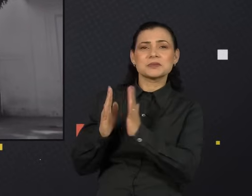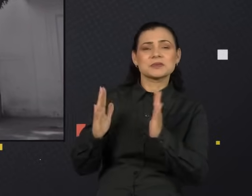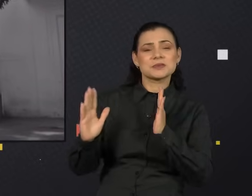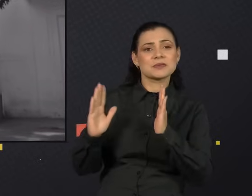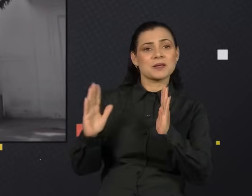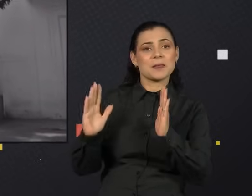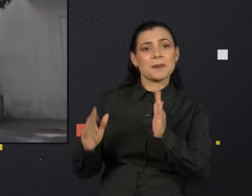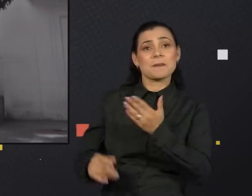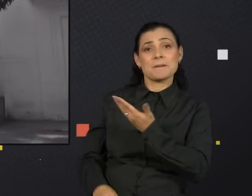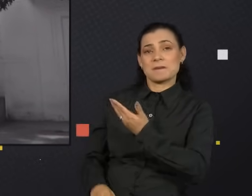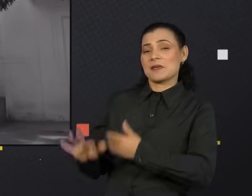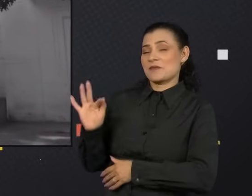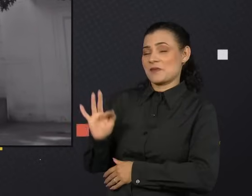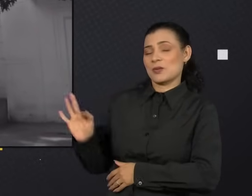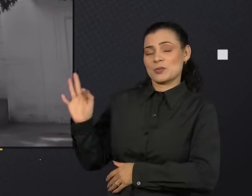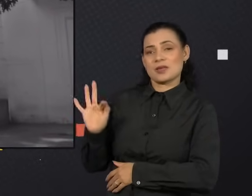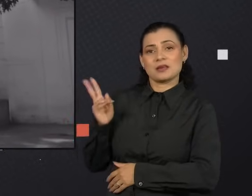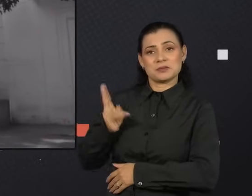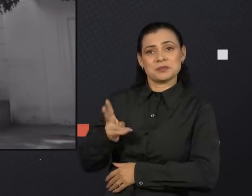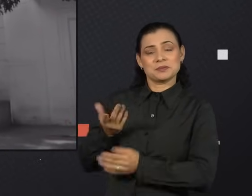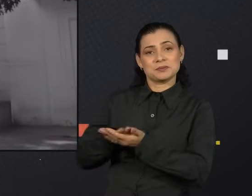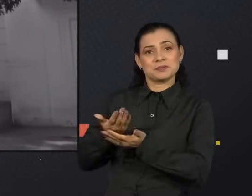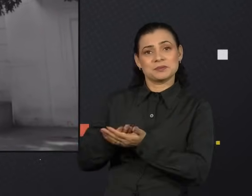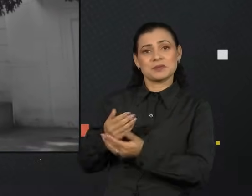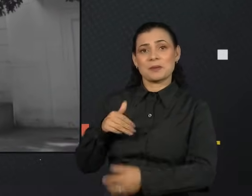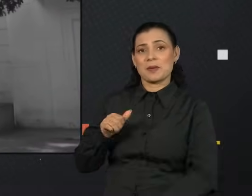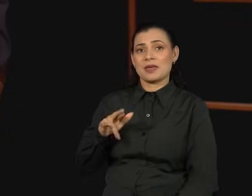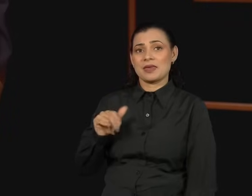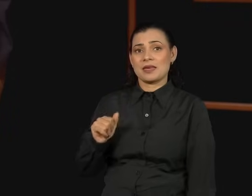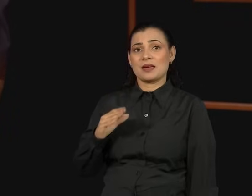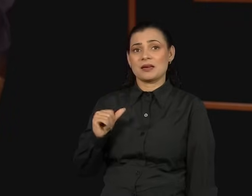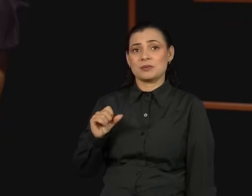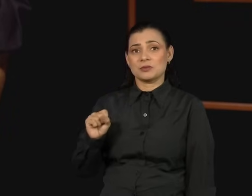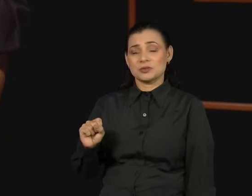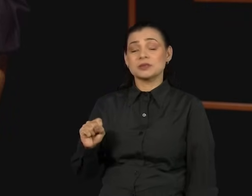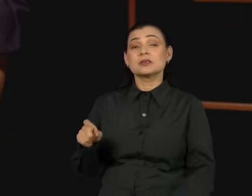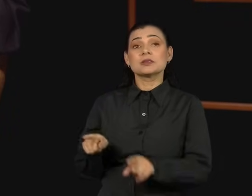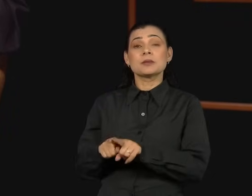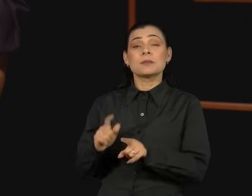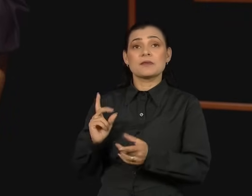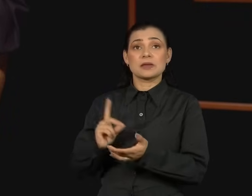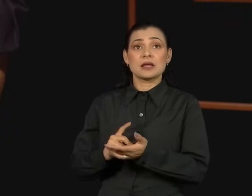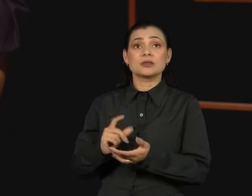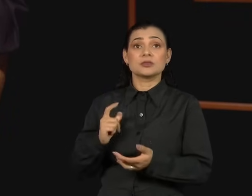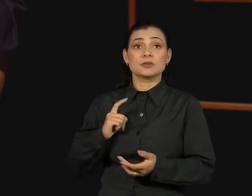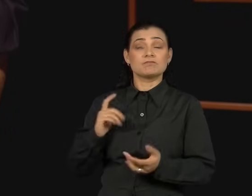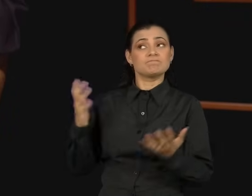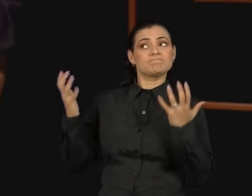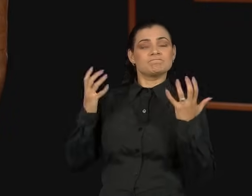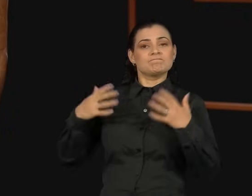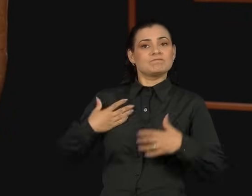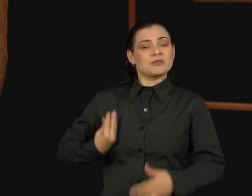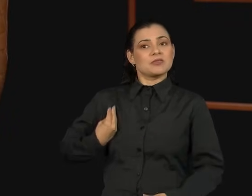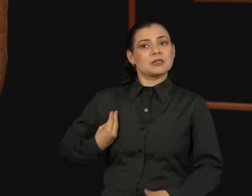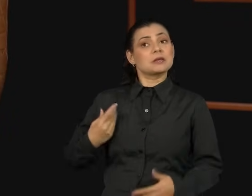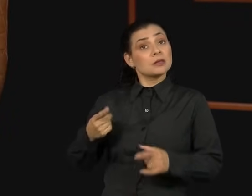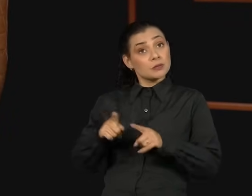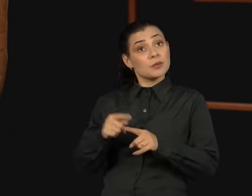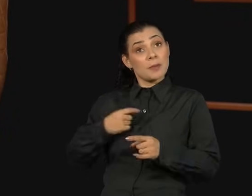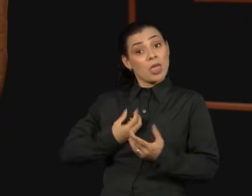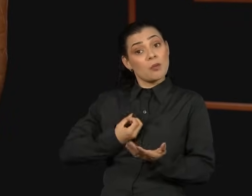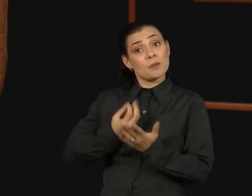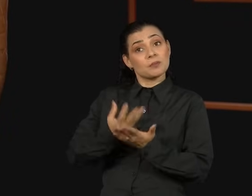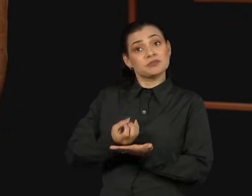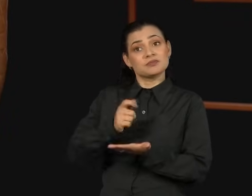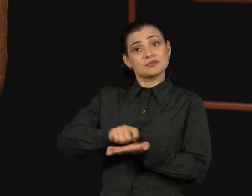da faculdade da Rua Maria Antônia. Então isso foi forte para mim. E eu, inclusive, fiz uma canção